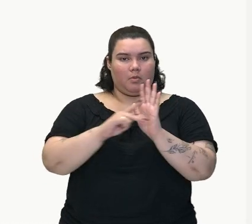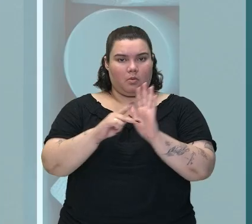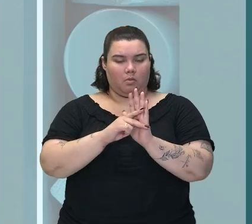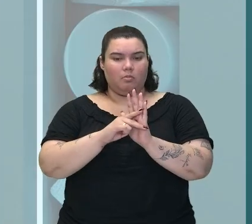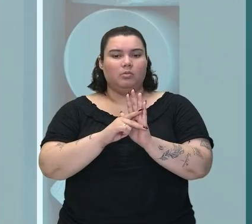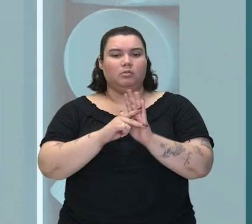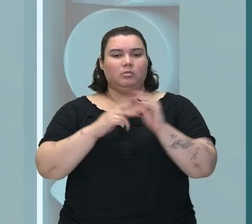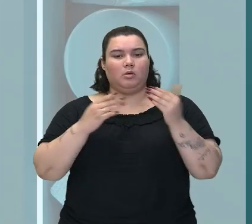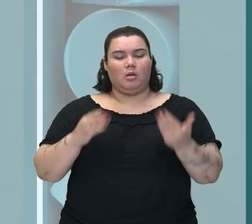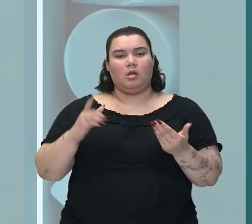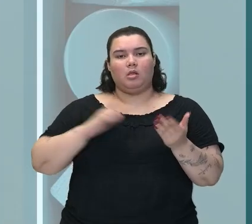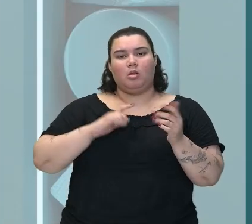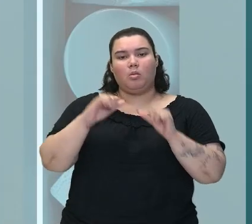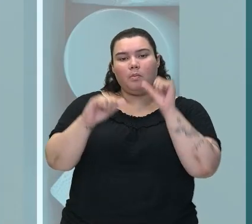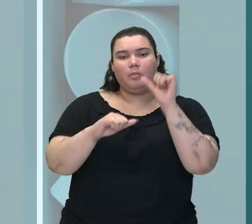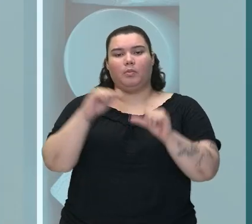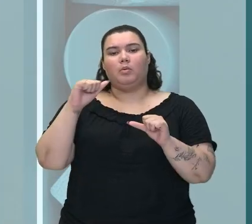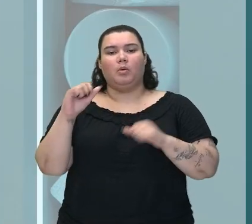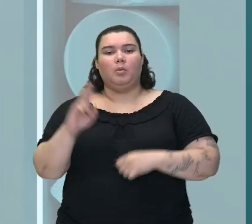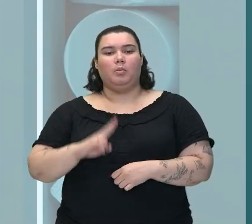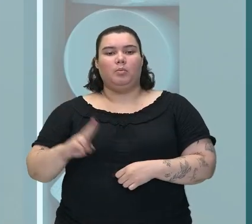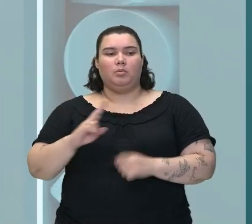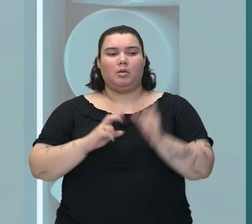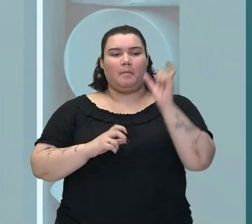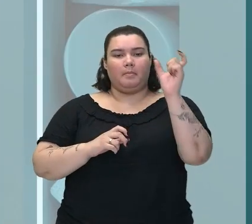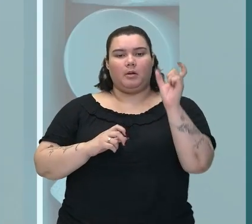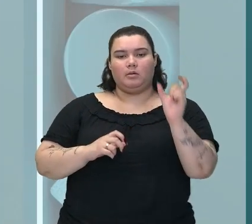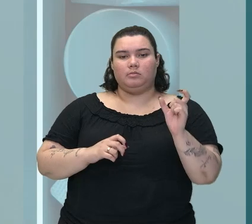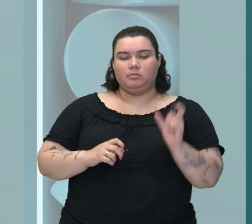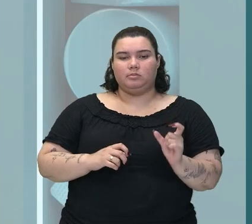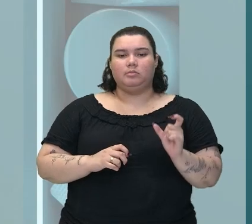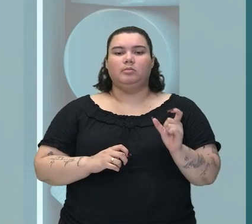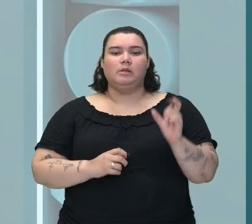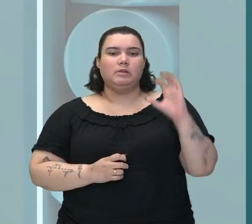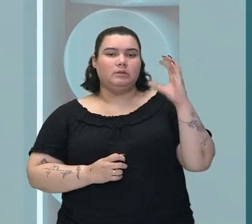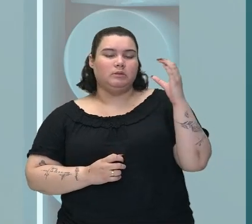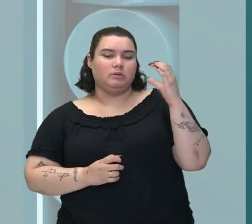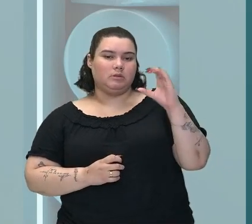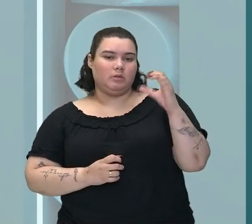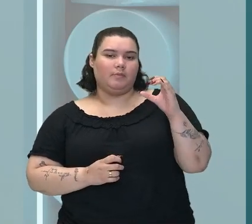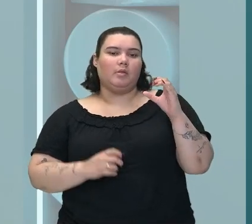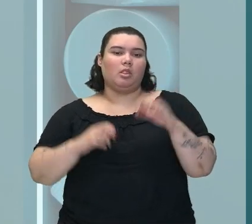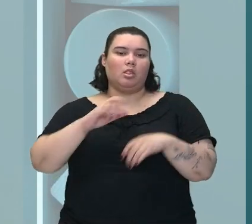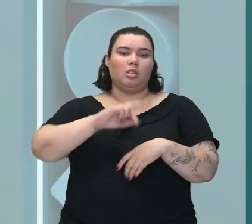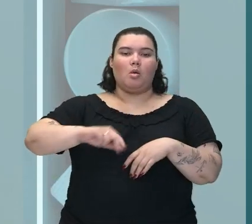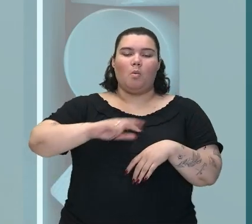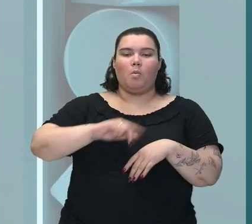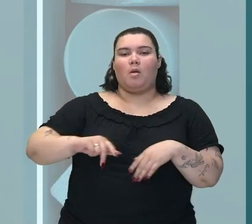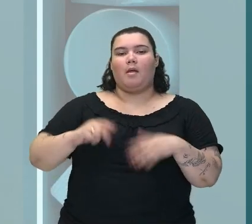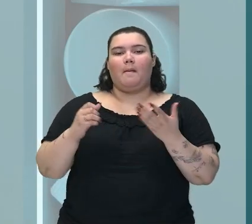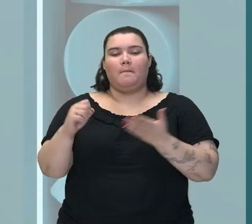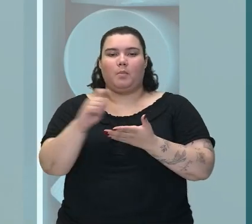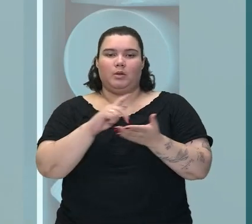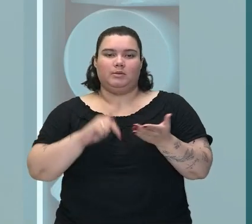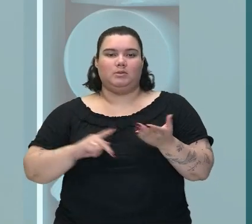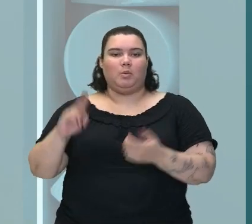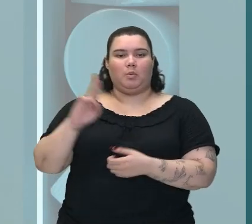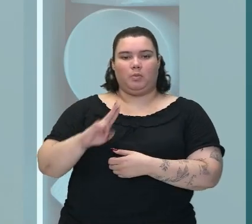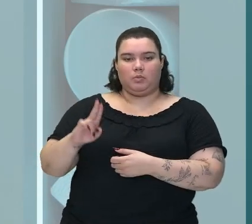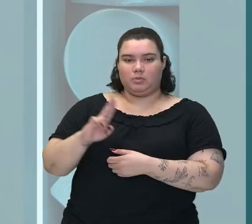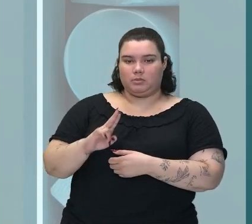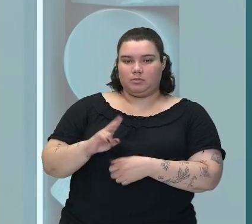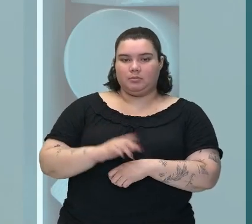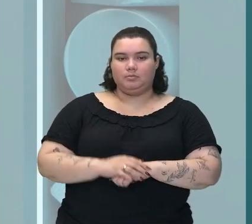destacar, ele inova quando ele utiliza termos que nós podemos chamar de termos antipoéticos, como alguns autores costumam